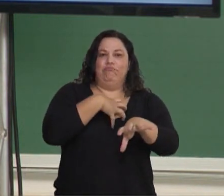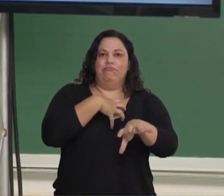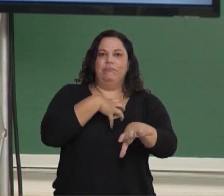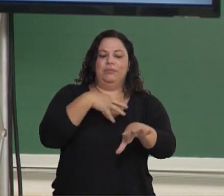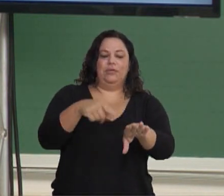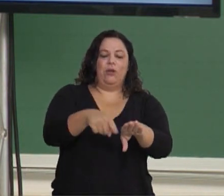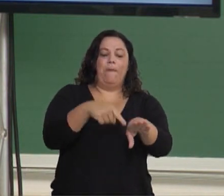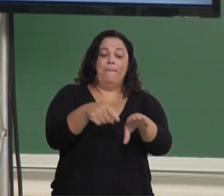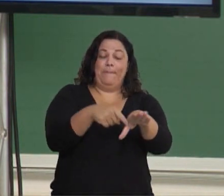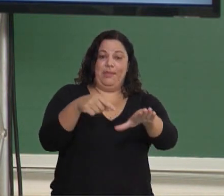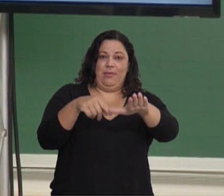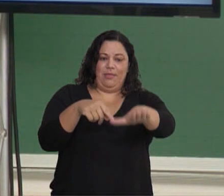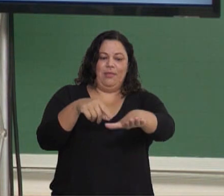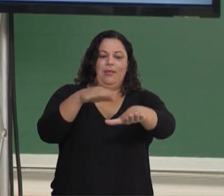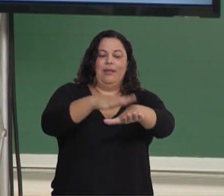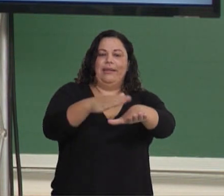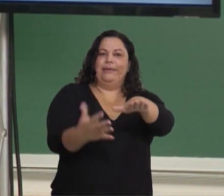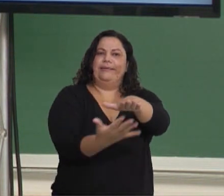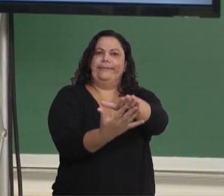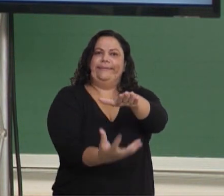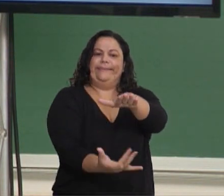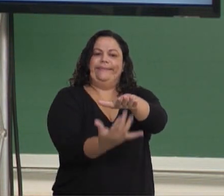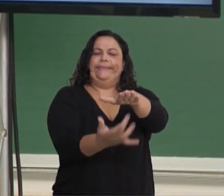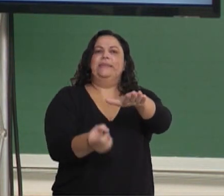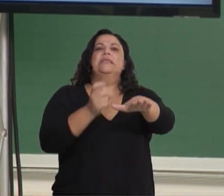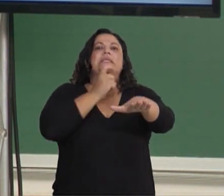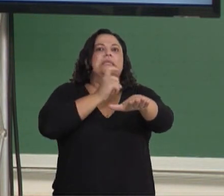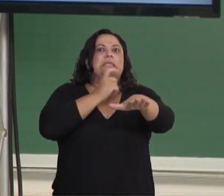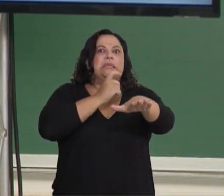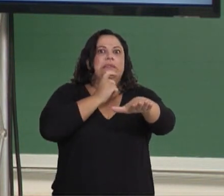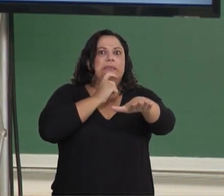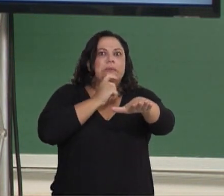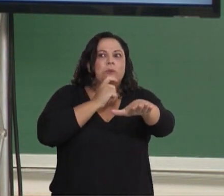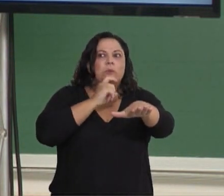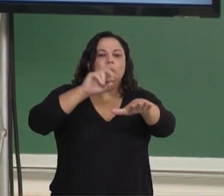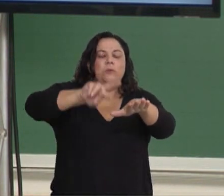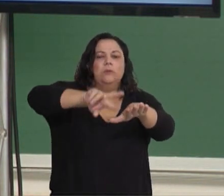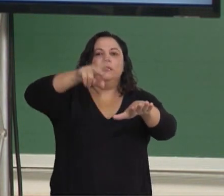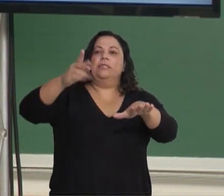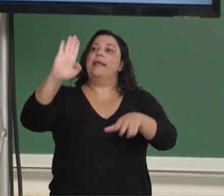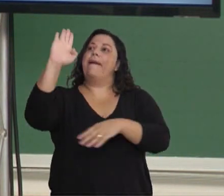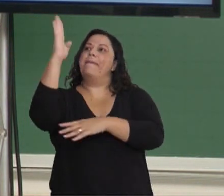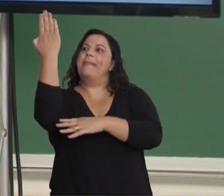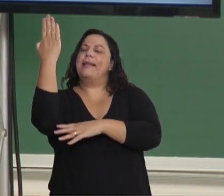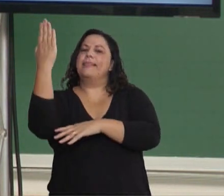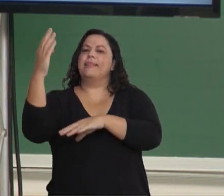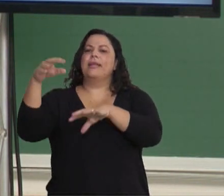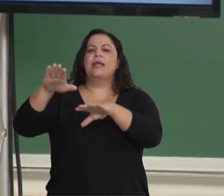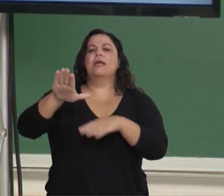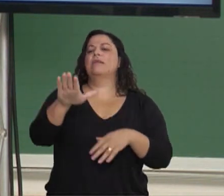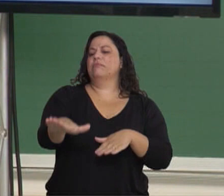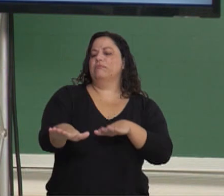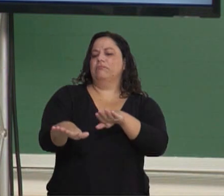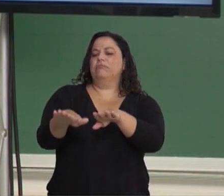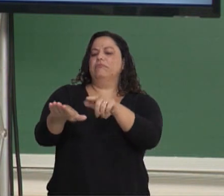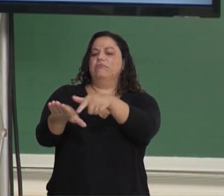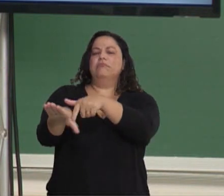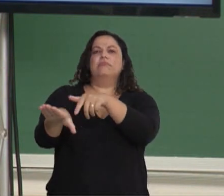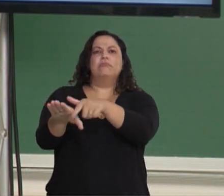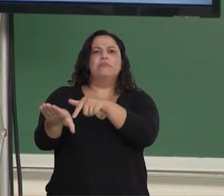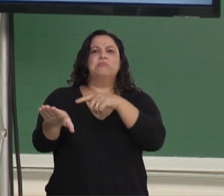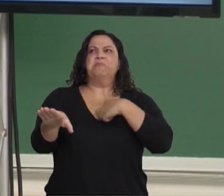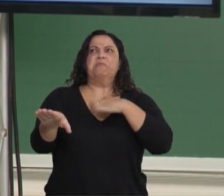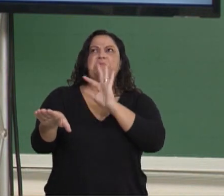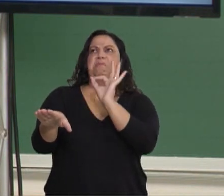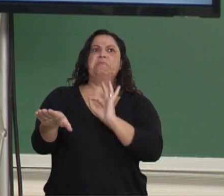tiver suado ou ter feito alguma atividade física. Geralmente, o impacto dessa variação térmica muito abrupta, isso